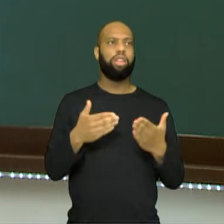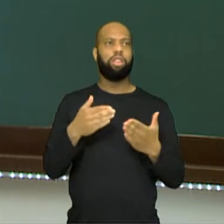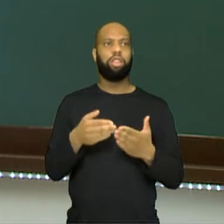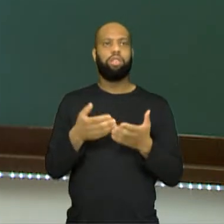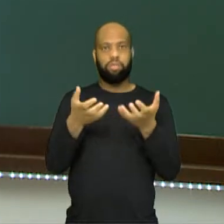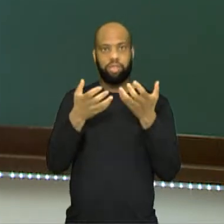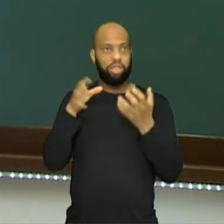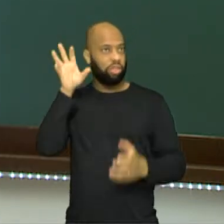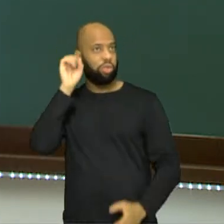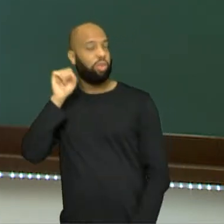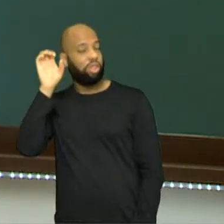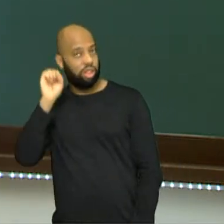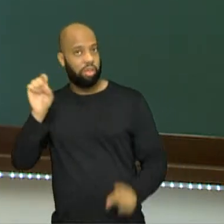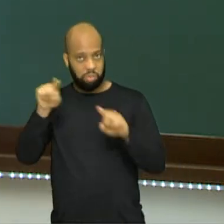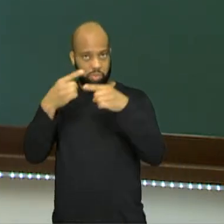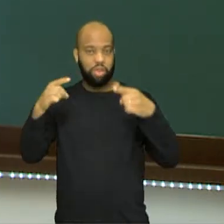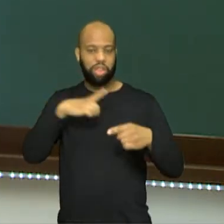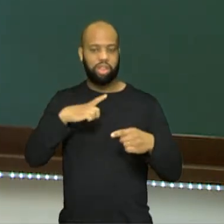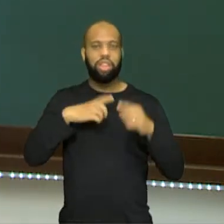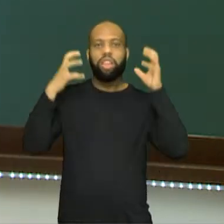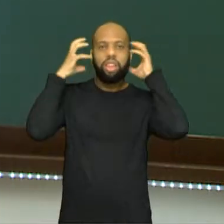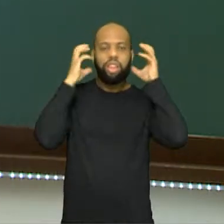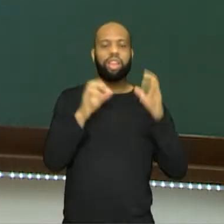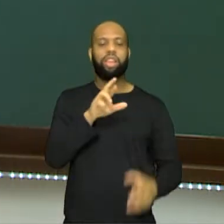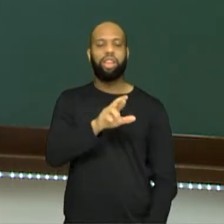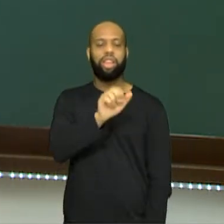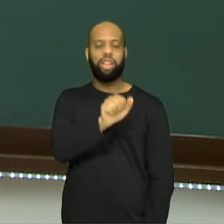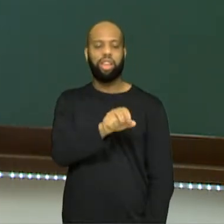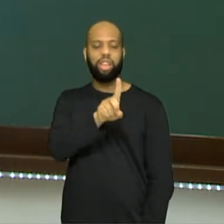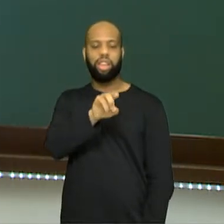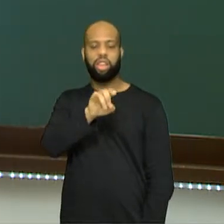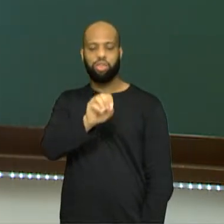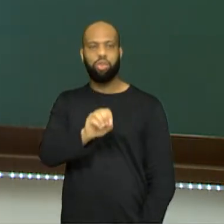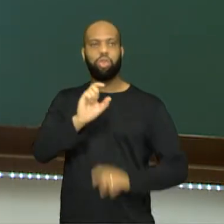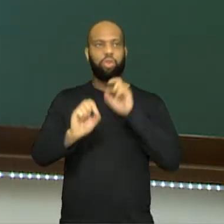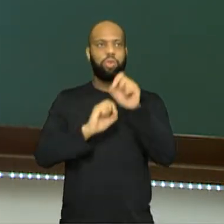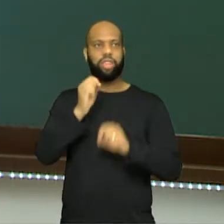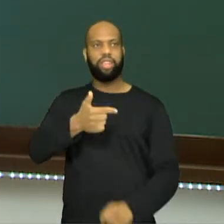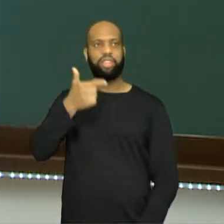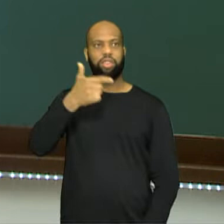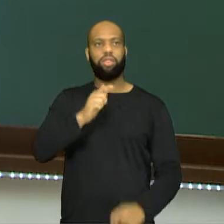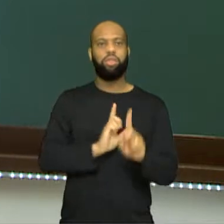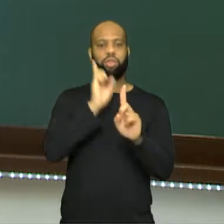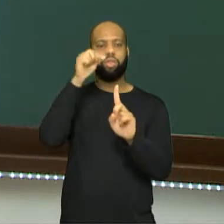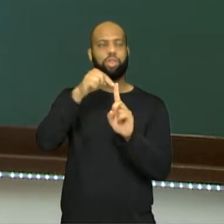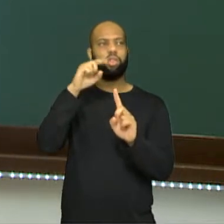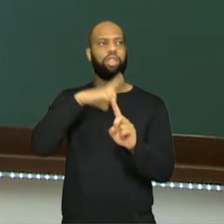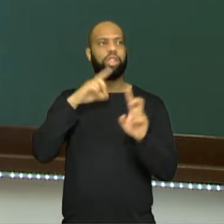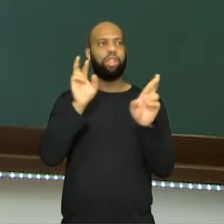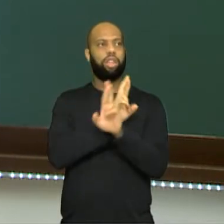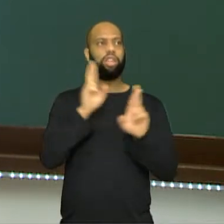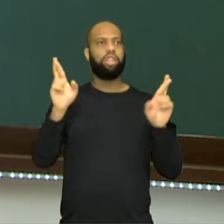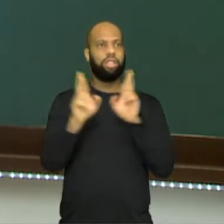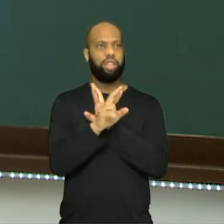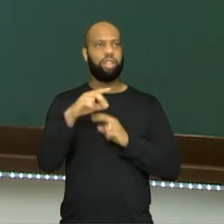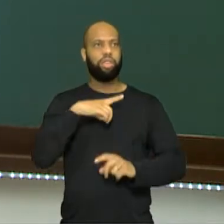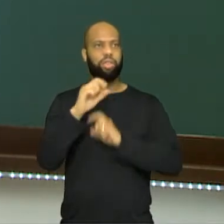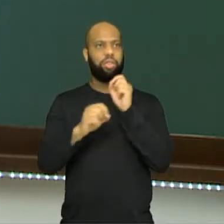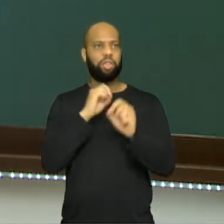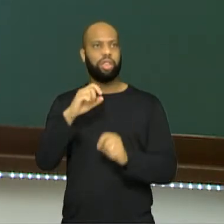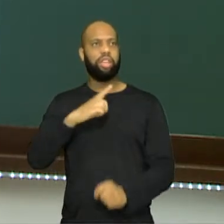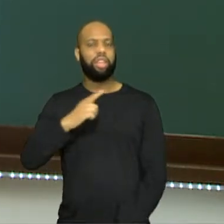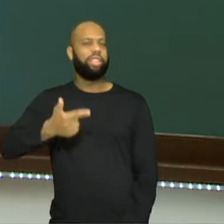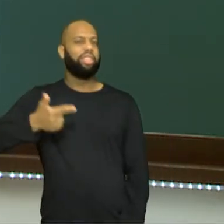radinho. E veja aquele casal ali, A segunda intenção é o que está relacionado no casal. A segunda intenção ali,